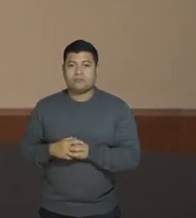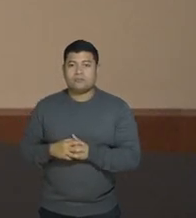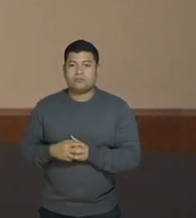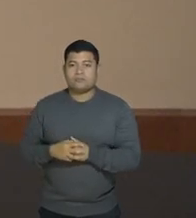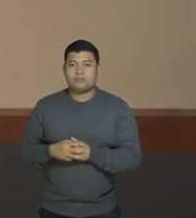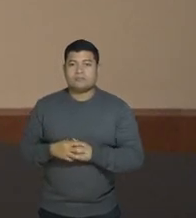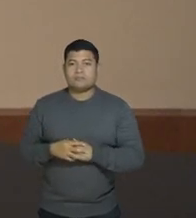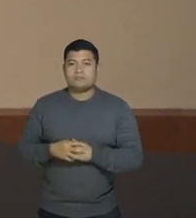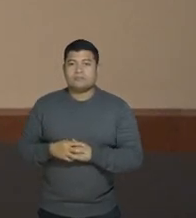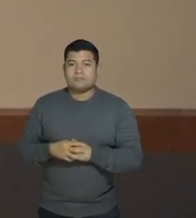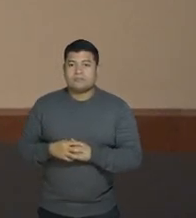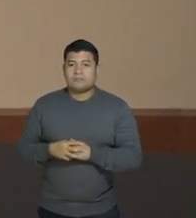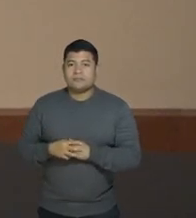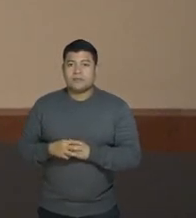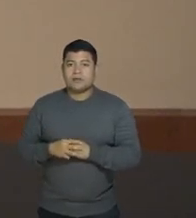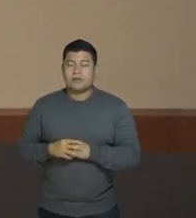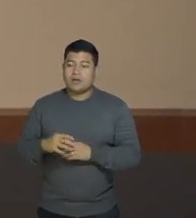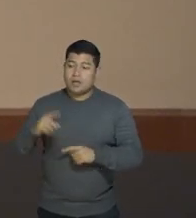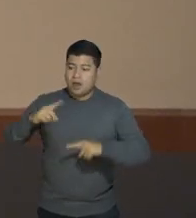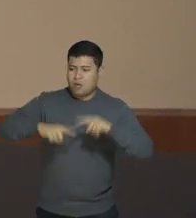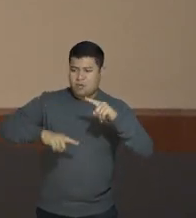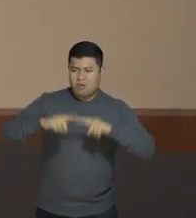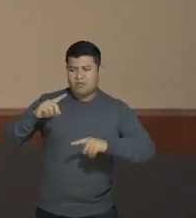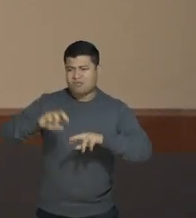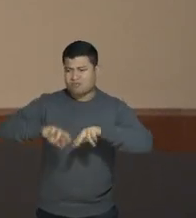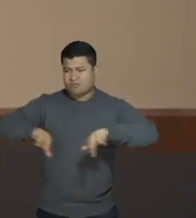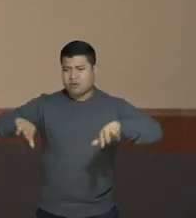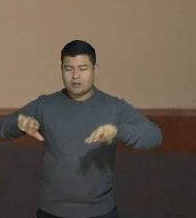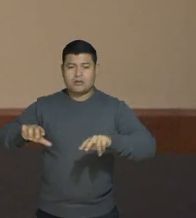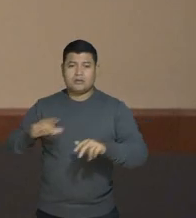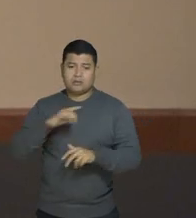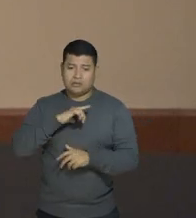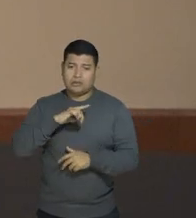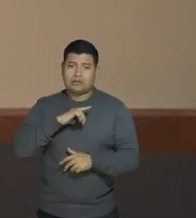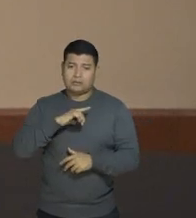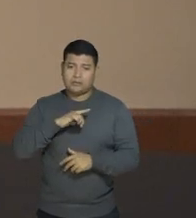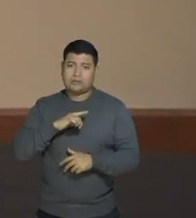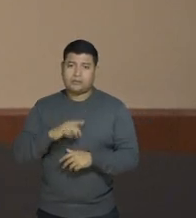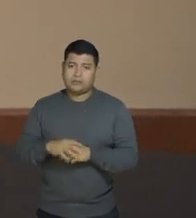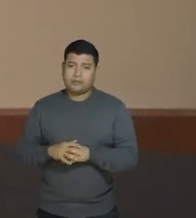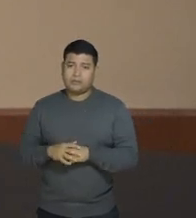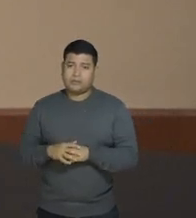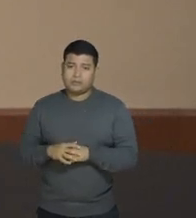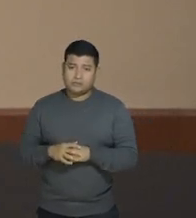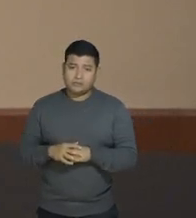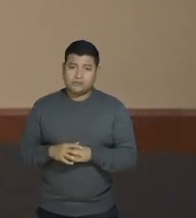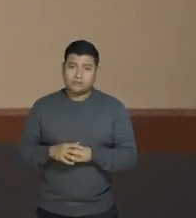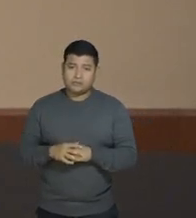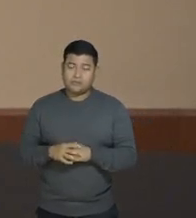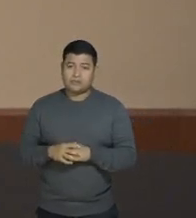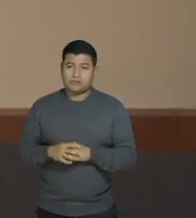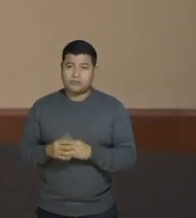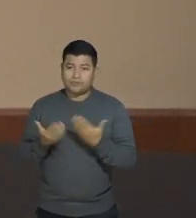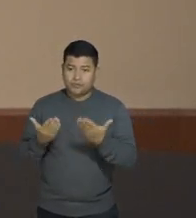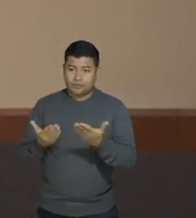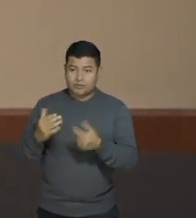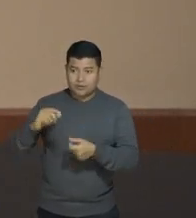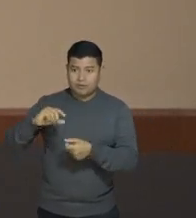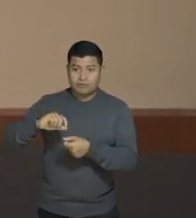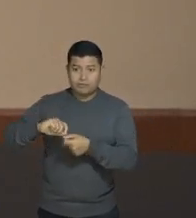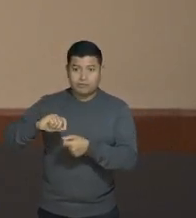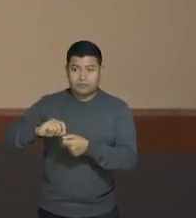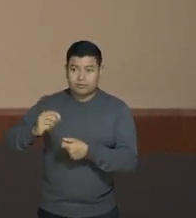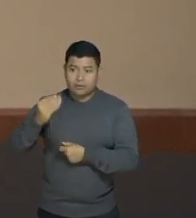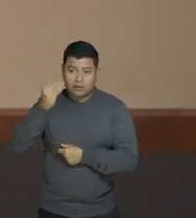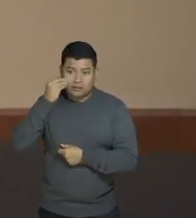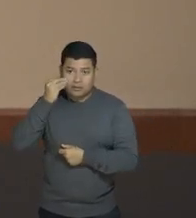ter equipamento, enfim. Você tem que ter uma formação mínima ali para fazer o processamento, né? Então, não são todas as fonos